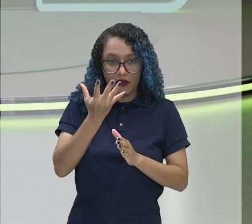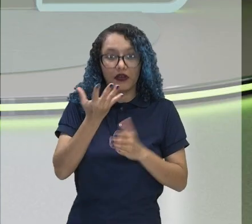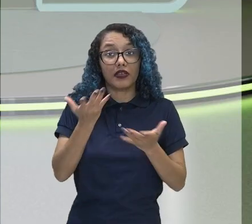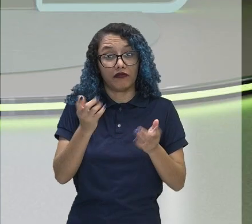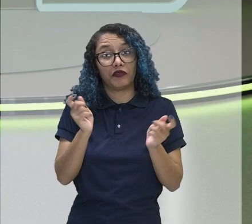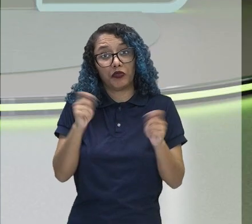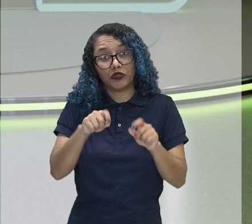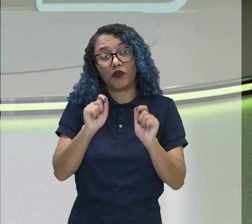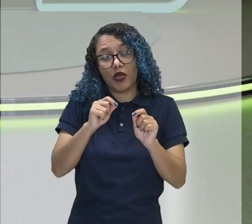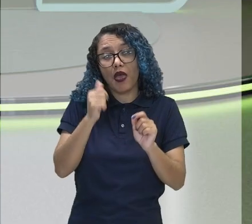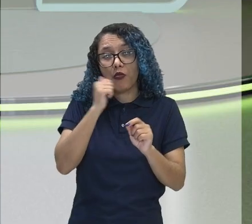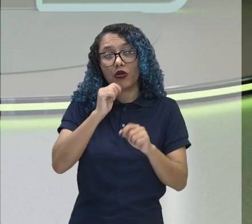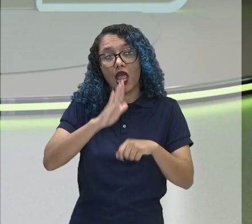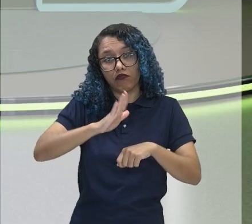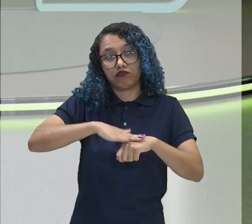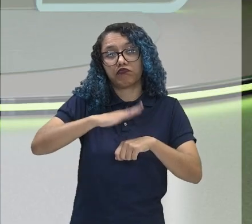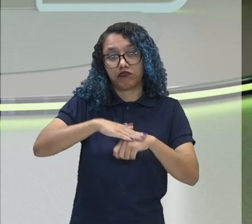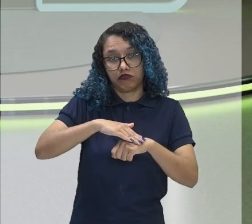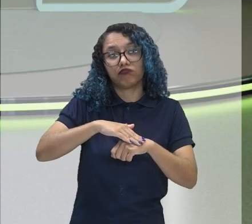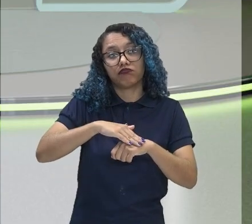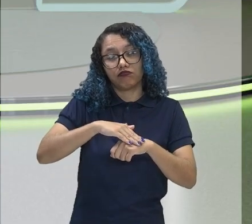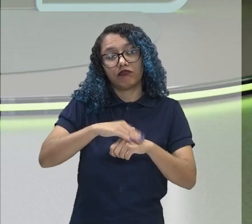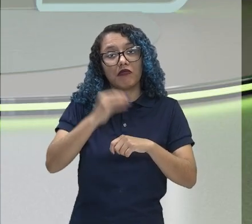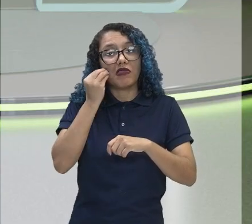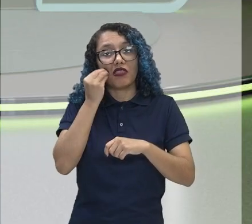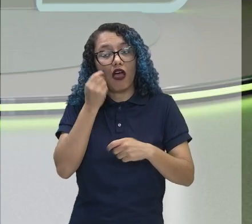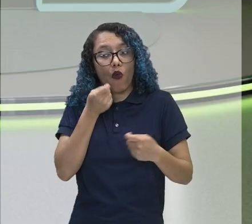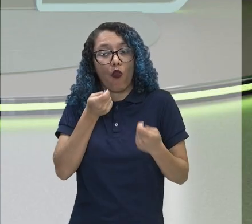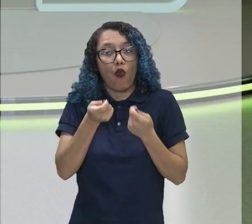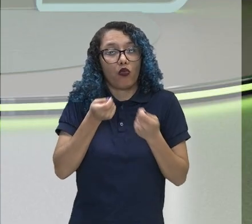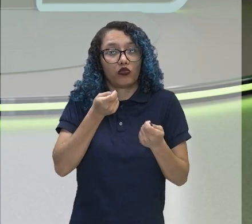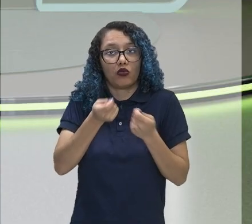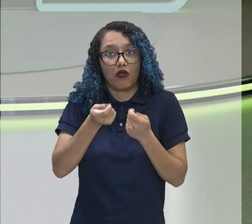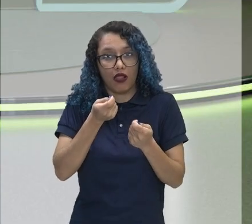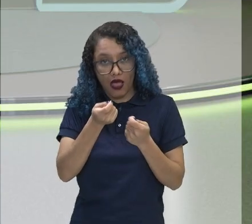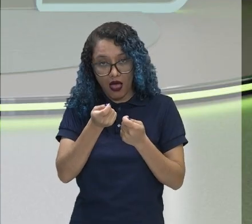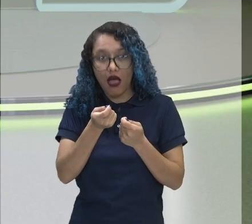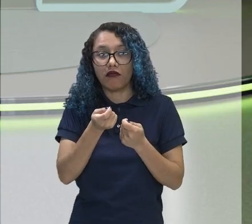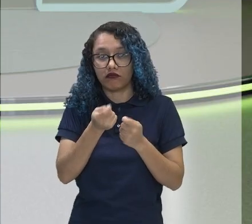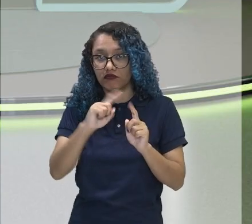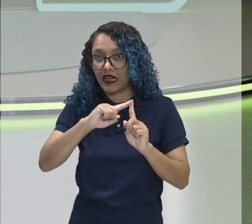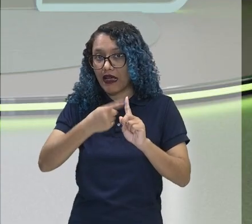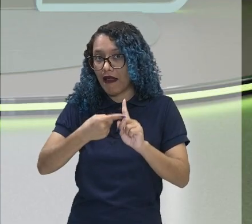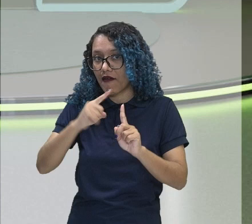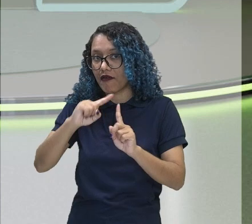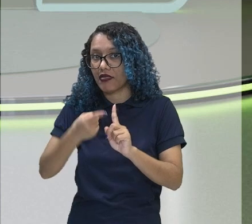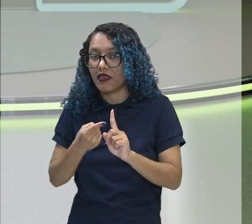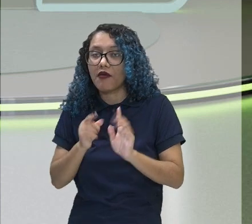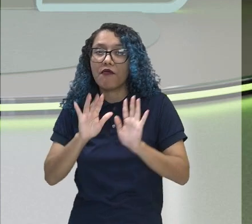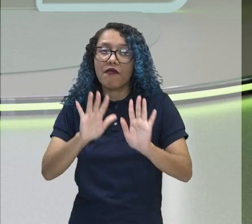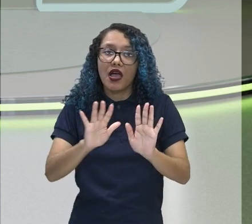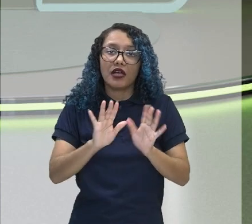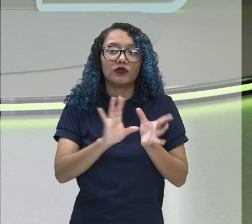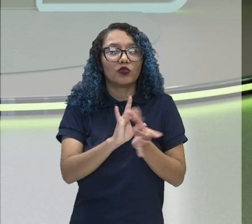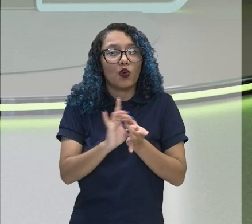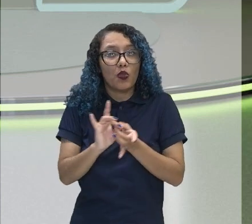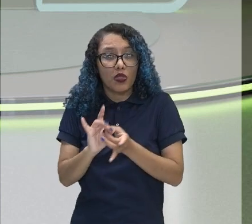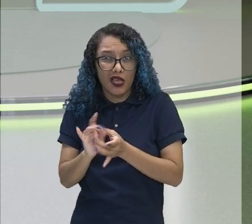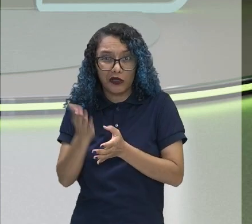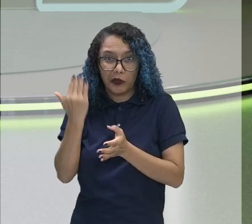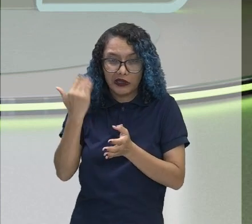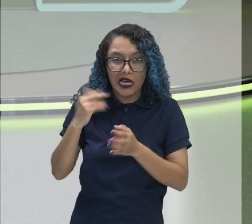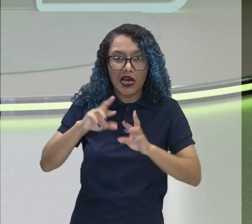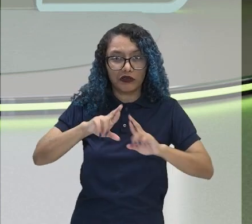certa autonomia, né, nesse controle de natalidade, né. Claro que o contexto na época era diferente,